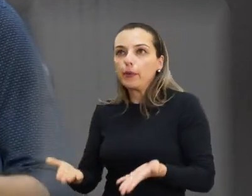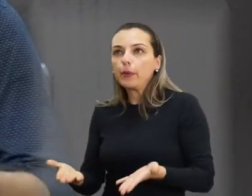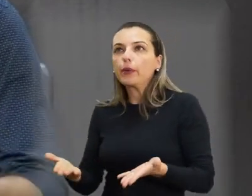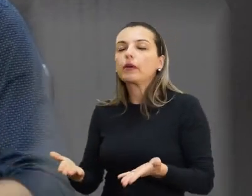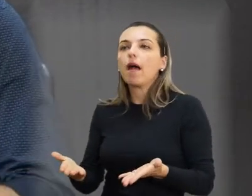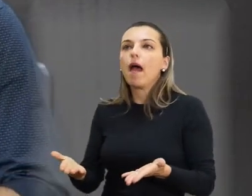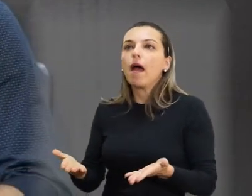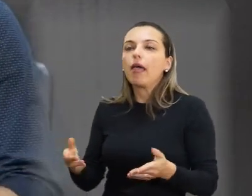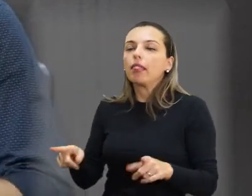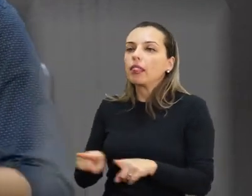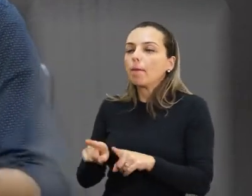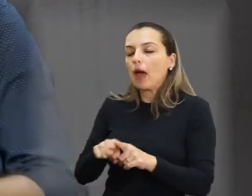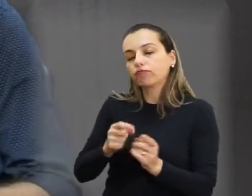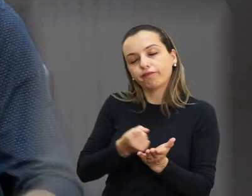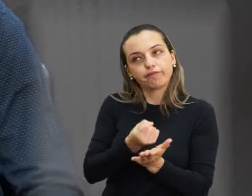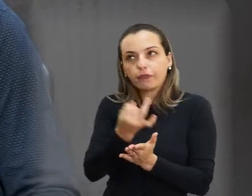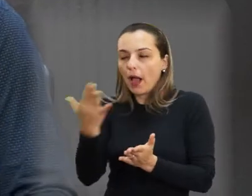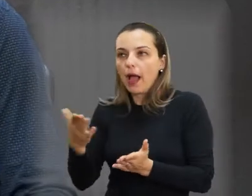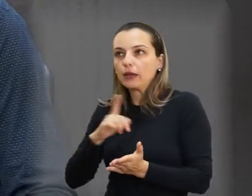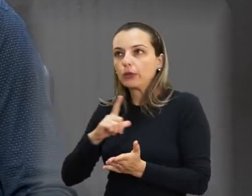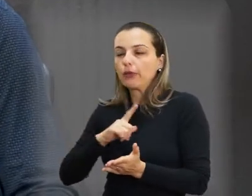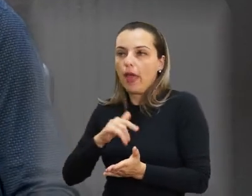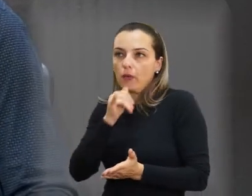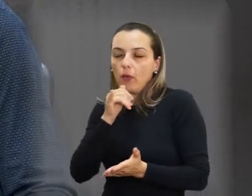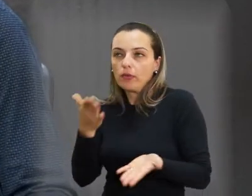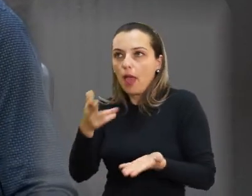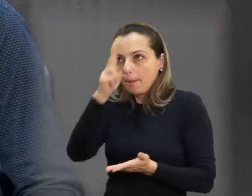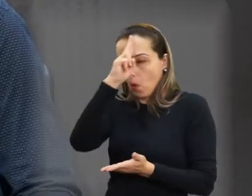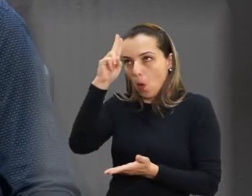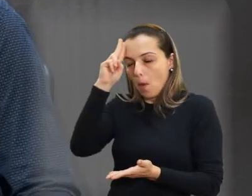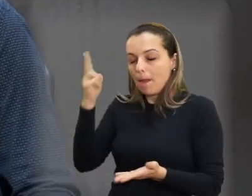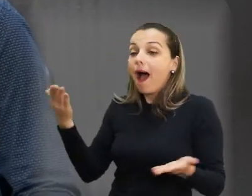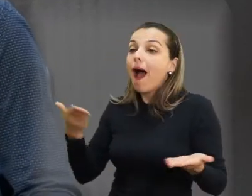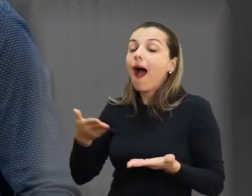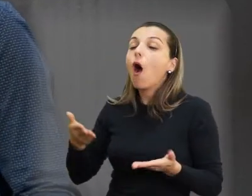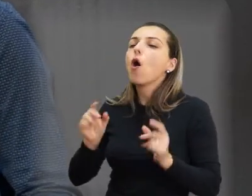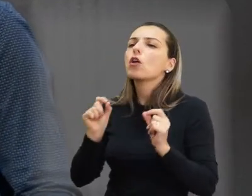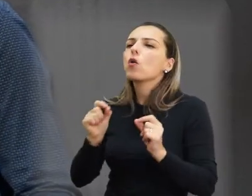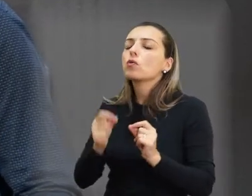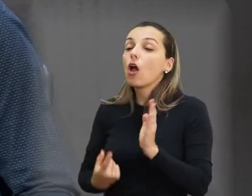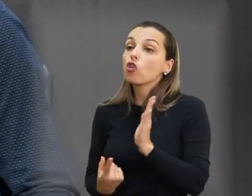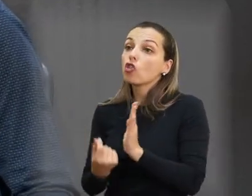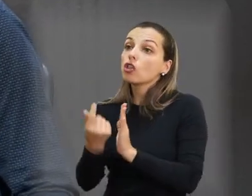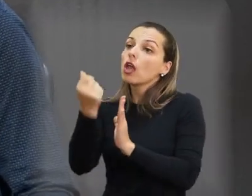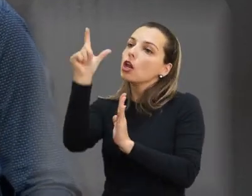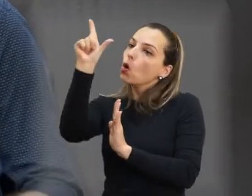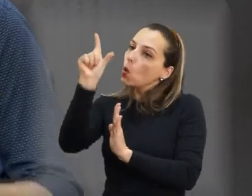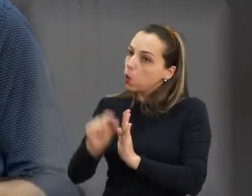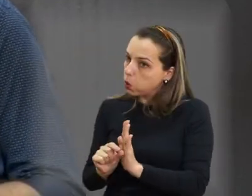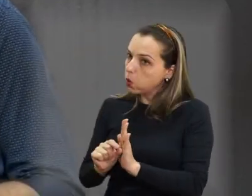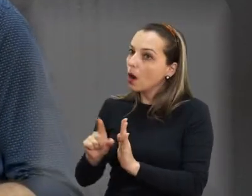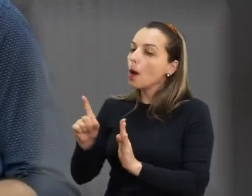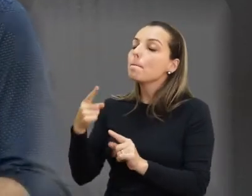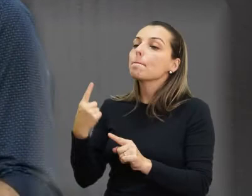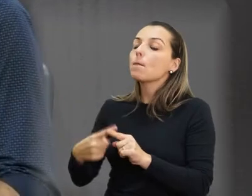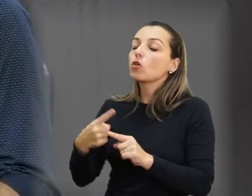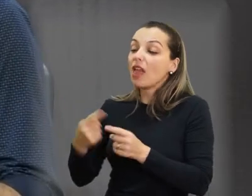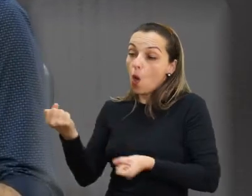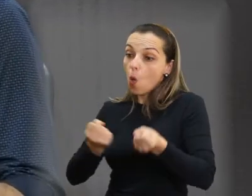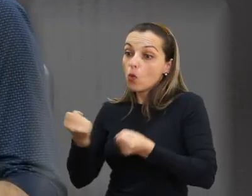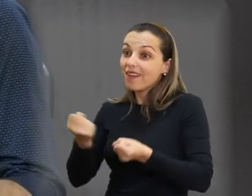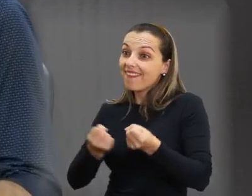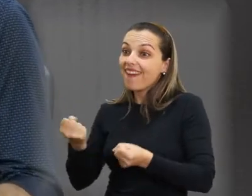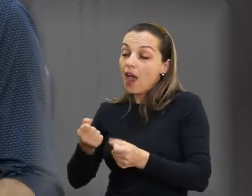99, InDriver, que está entrando agora, e vários outros aí. Então, por exemplo, agora, o que vai ser feito? Vai ser feito mais economia na cidade ainda, que a frota alugada